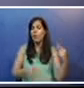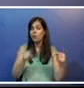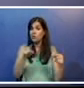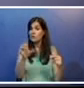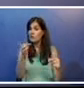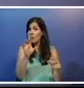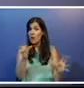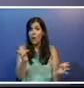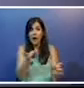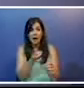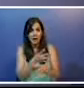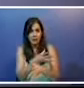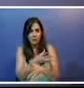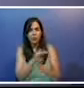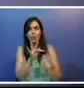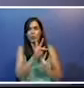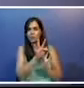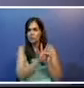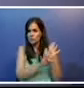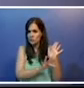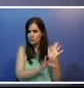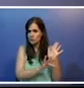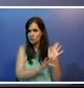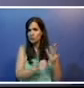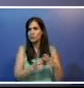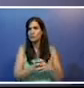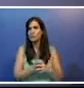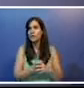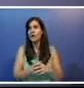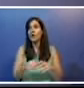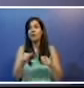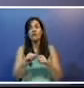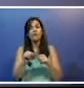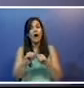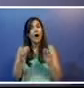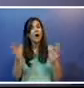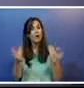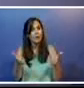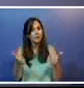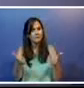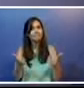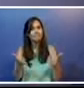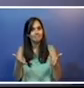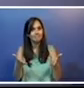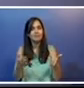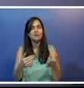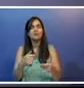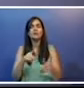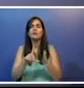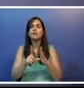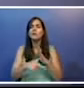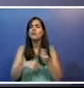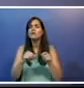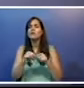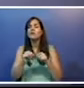terminado a primeira versão do texto iniciado em classe, faça-o agora e em seguida passe a